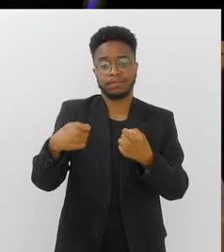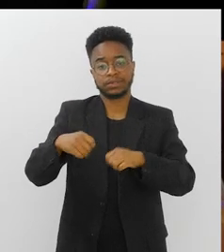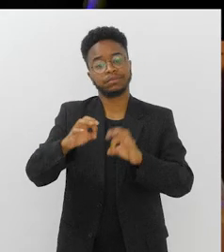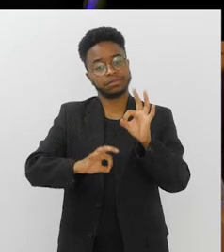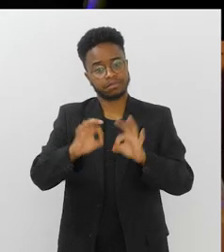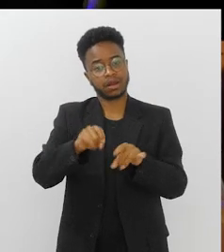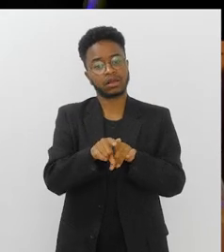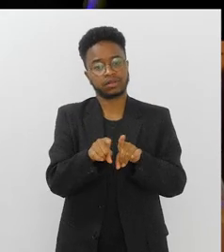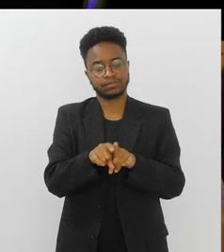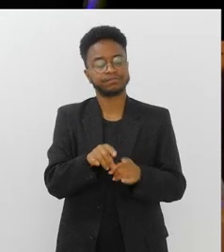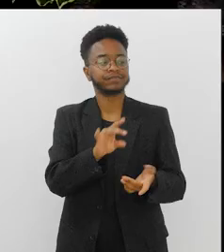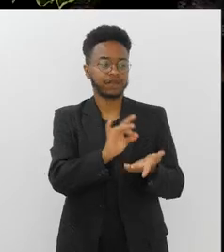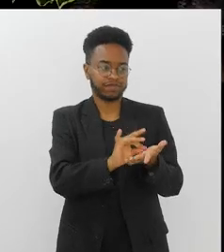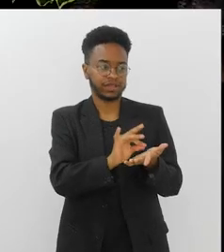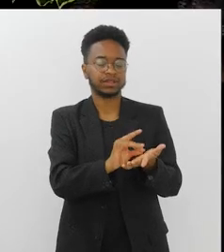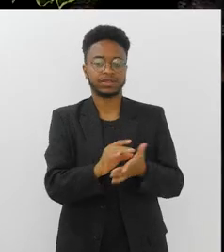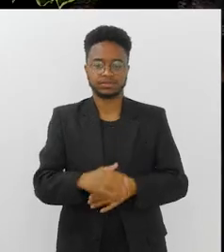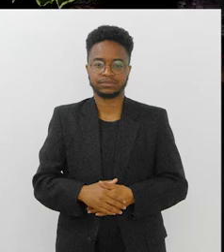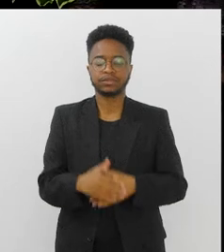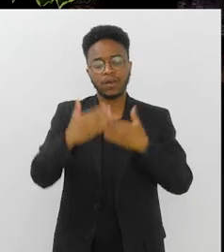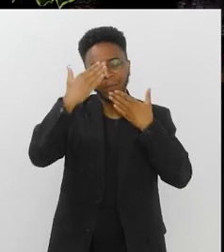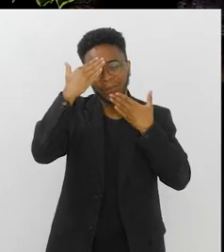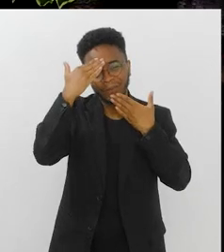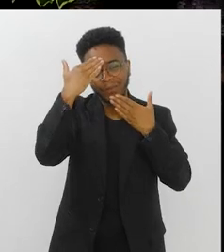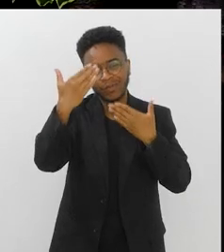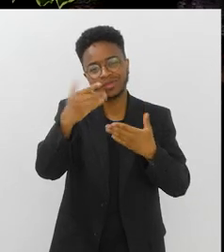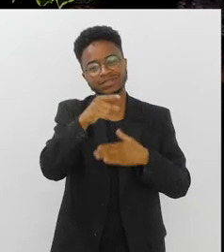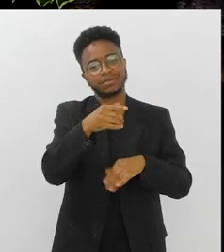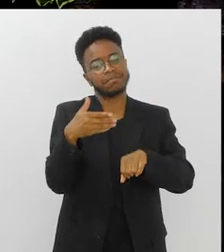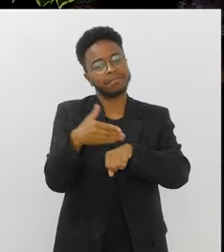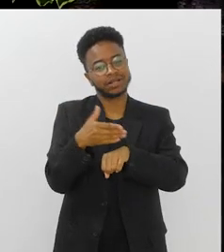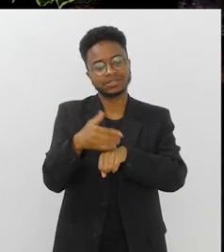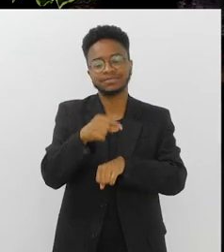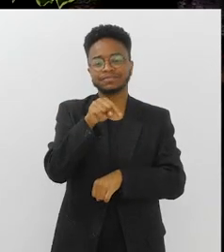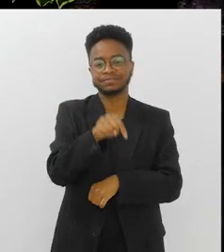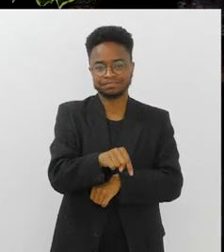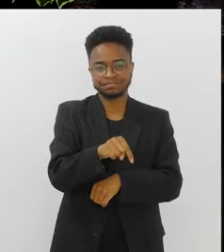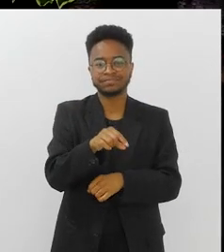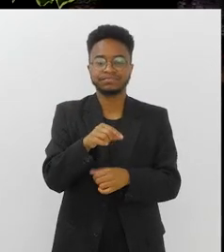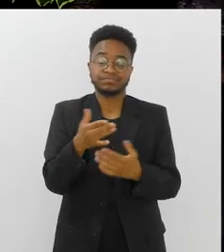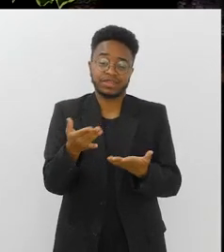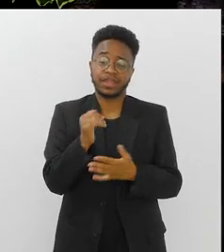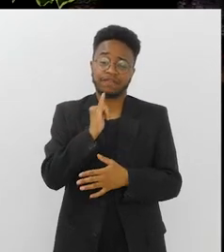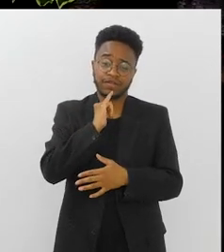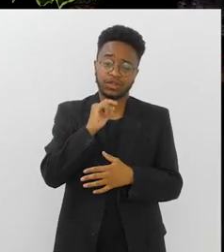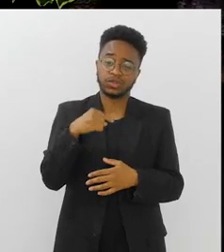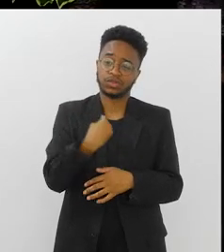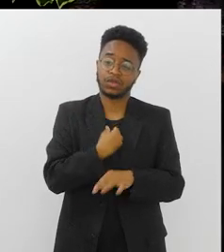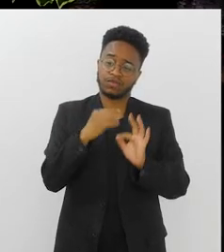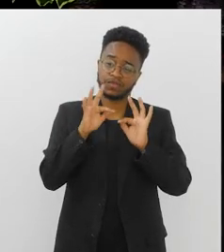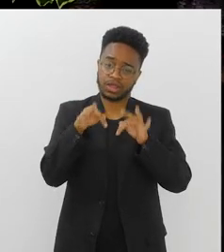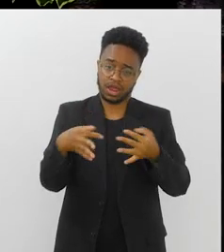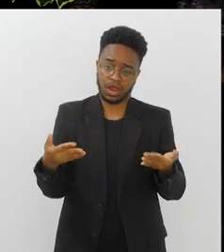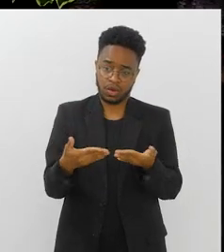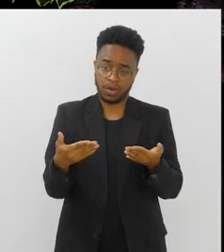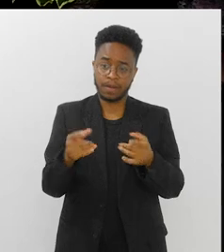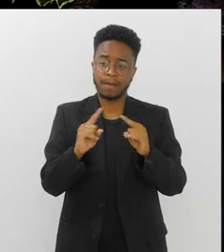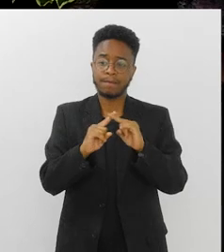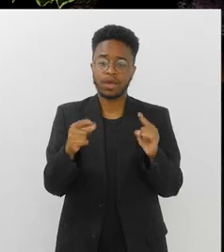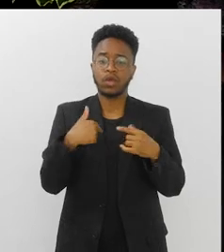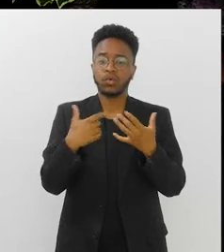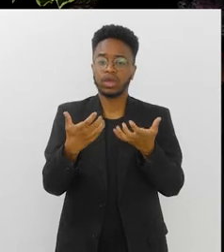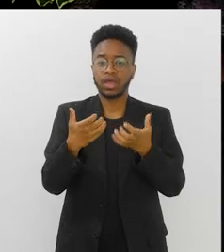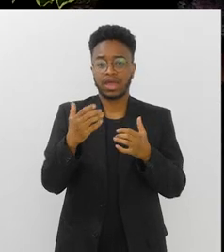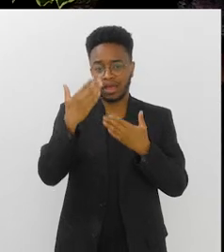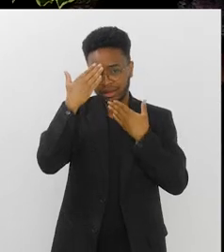gente precisa estar preparado para isso é verdade Sandro muito obrigada pela sua participação infelizmente nosso programa tá acabando mas